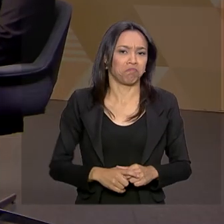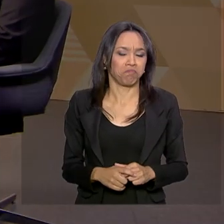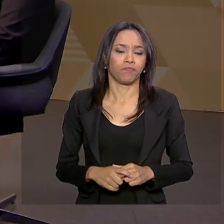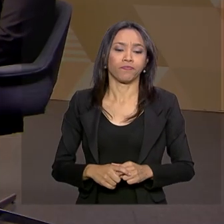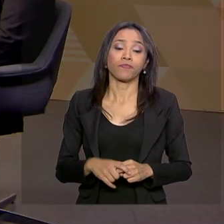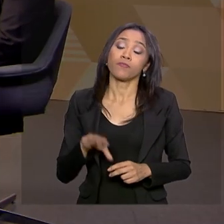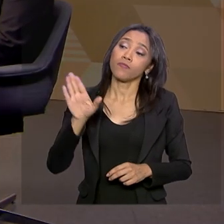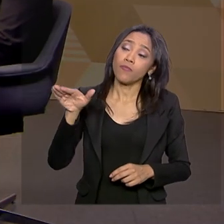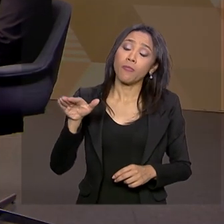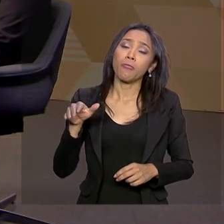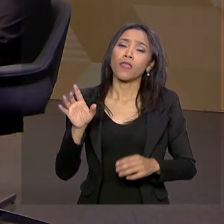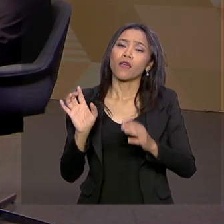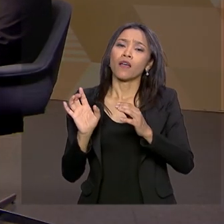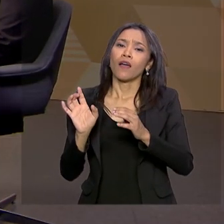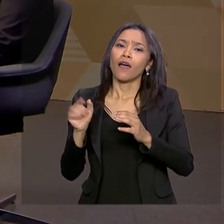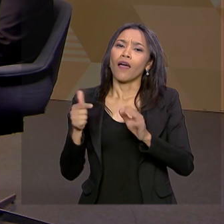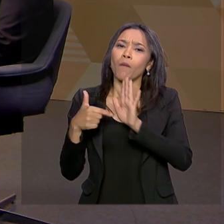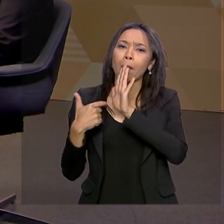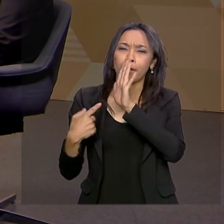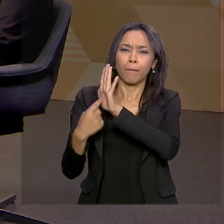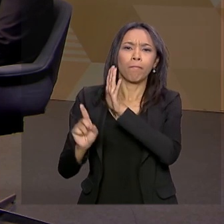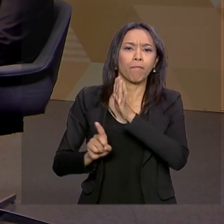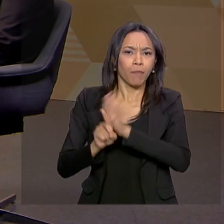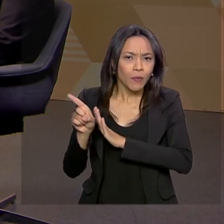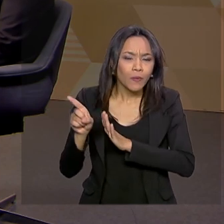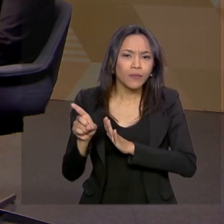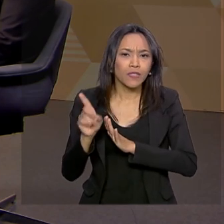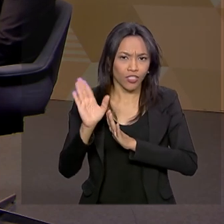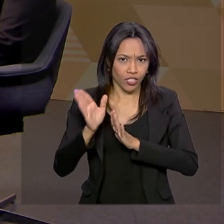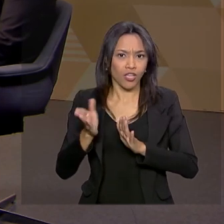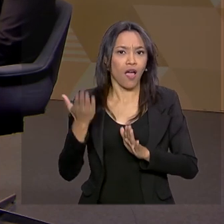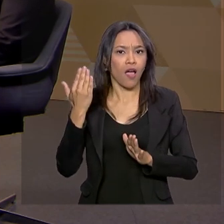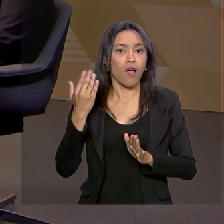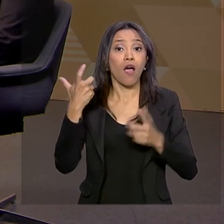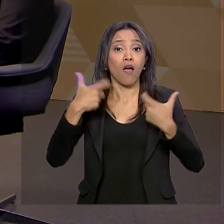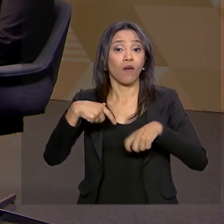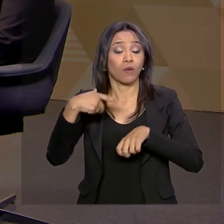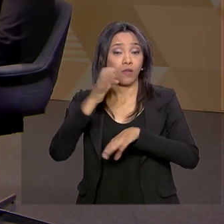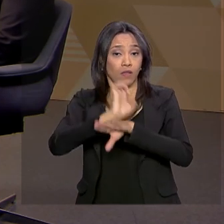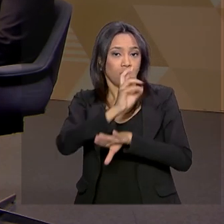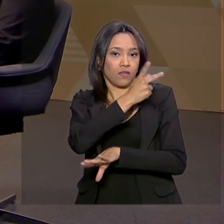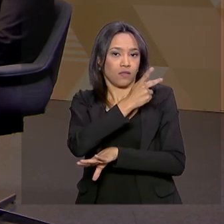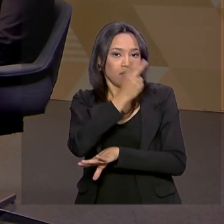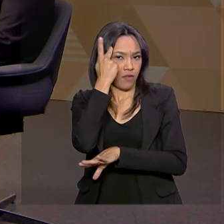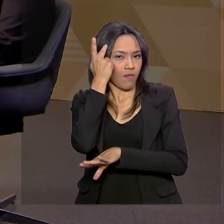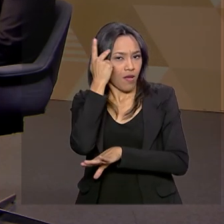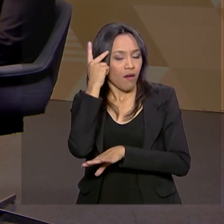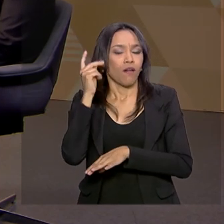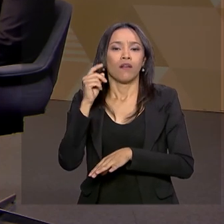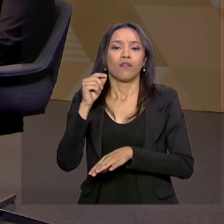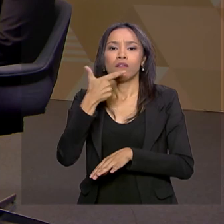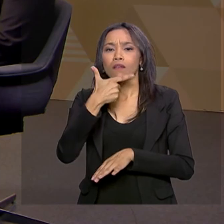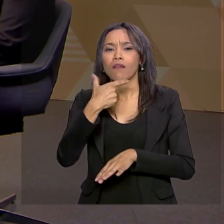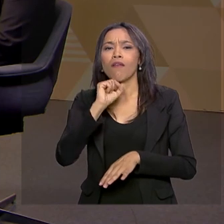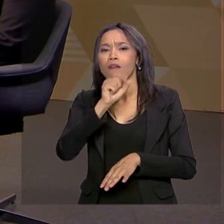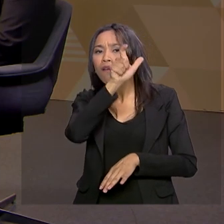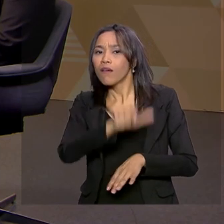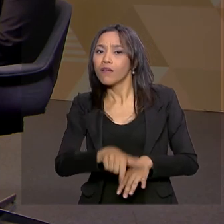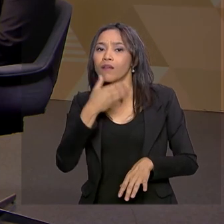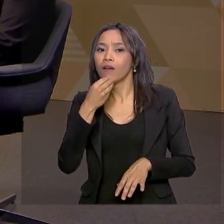Secretário, agora eu gostaria de trazer uma pergunta que foi feita em São Paulo para o senhor. Quem vai fazer a pergunta é o